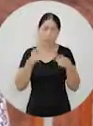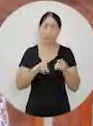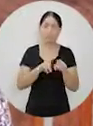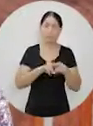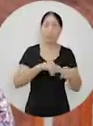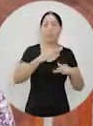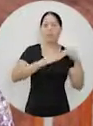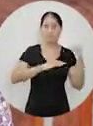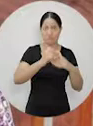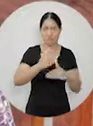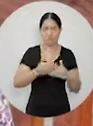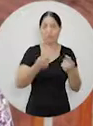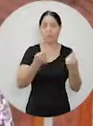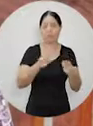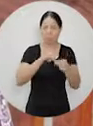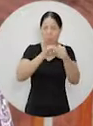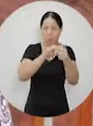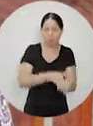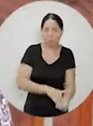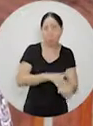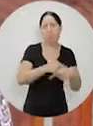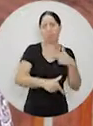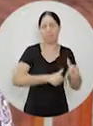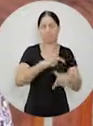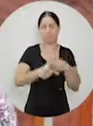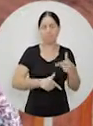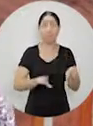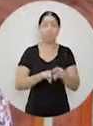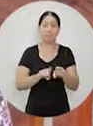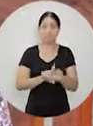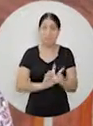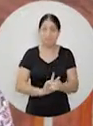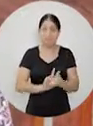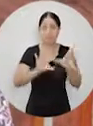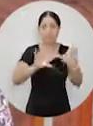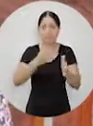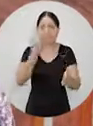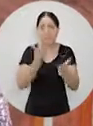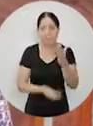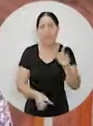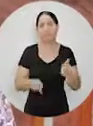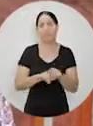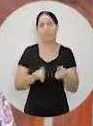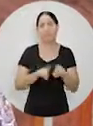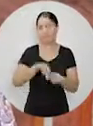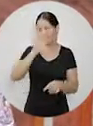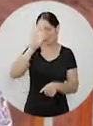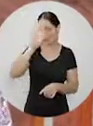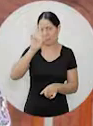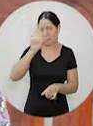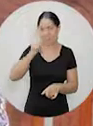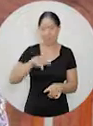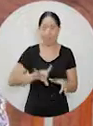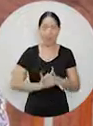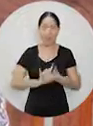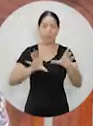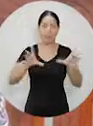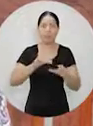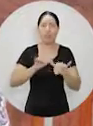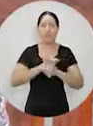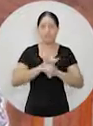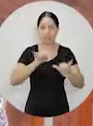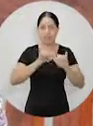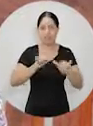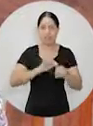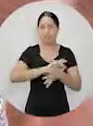informação, e o jornalista, que fica cerceado em seu trabalho, e a democracia, porque ela perde um dos seus pilares mais importantes, que é uma